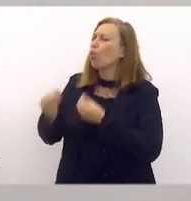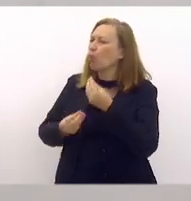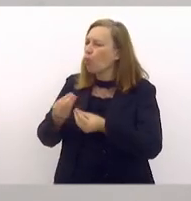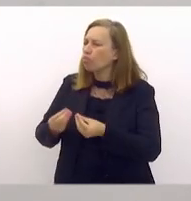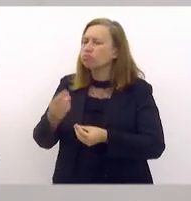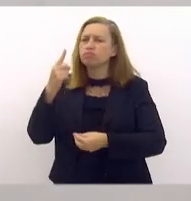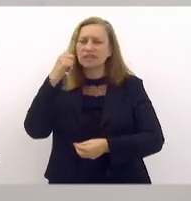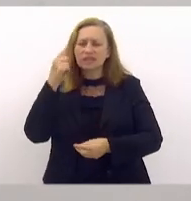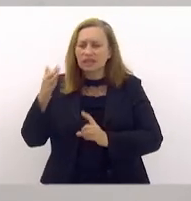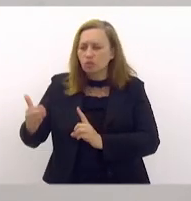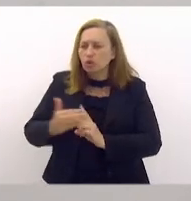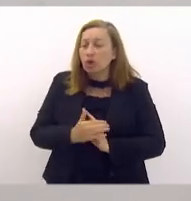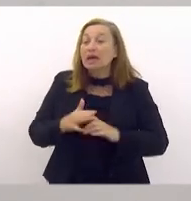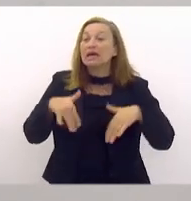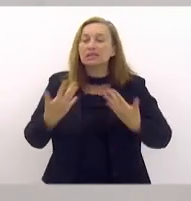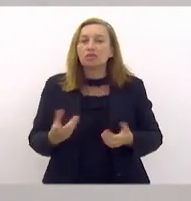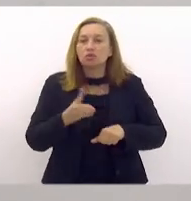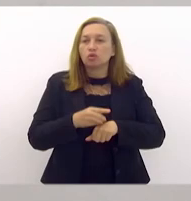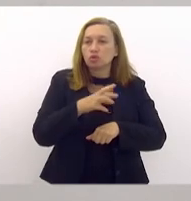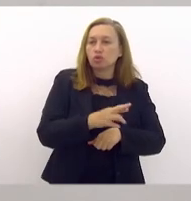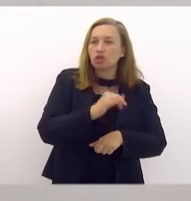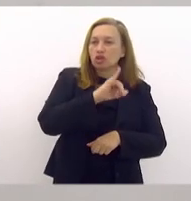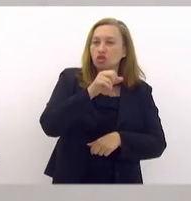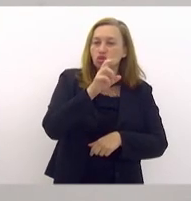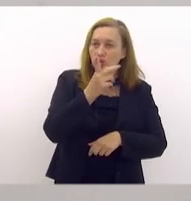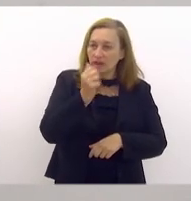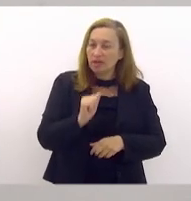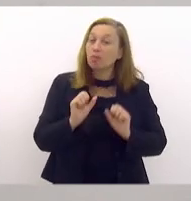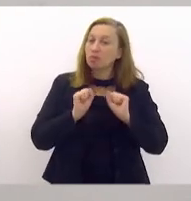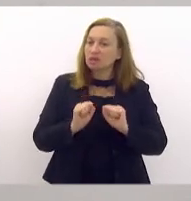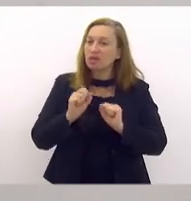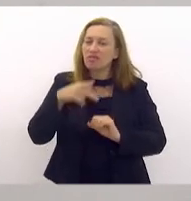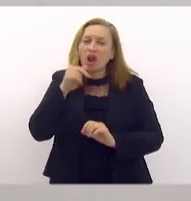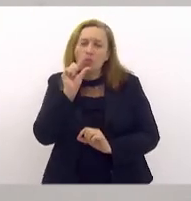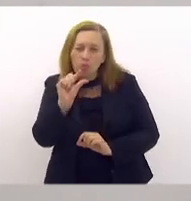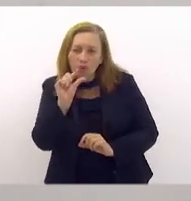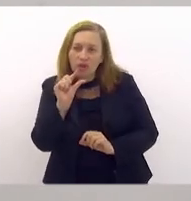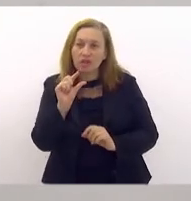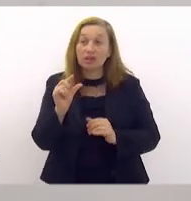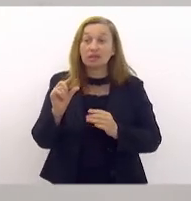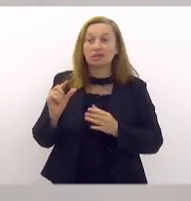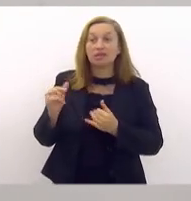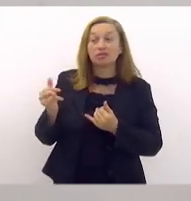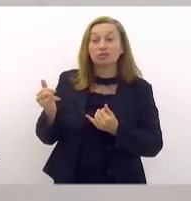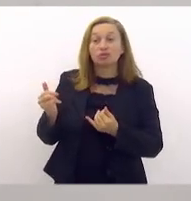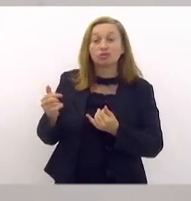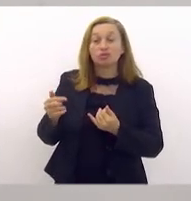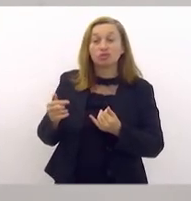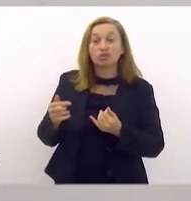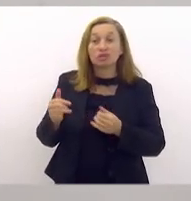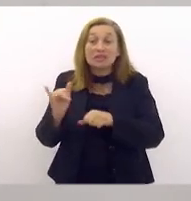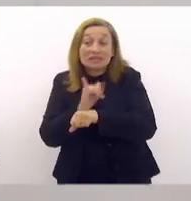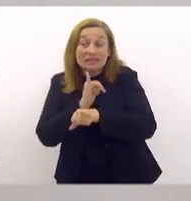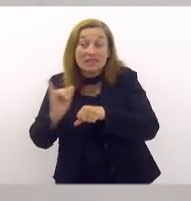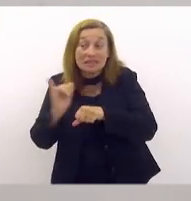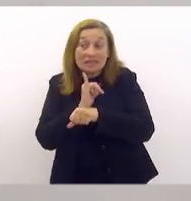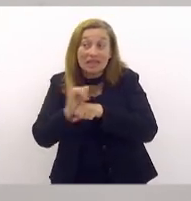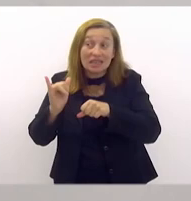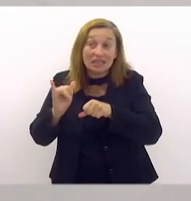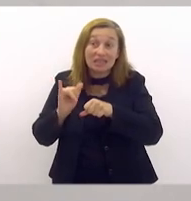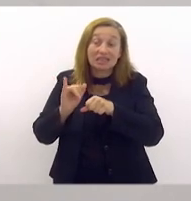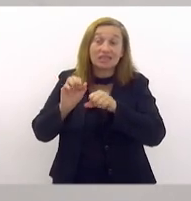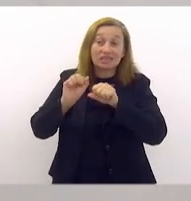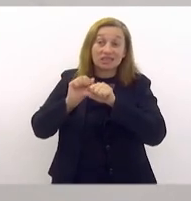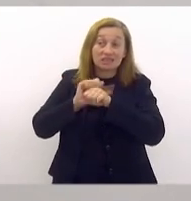sobre o acolhimento. Então, doutora Juliana, se puder falar um pouco, nos dar alguns caminhos, algumas luzes no fim do